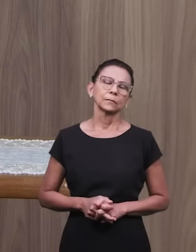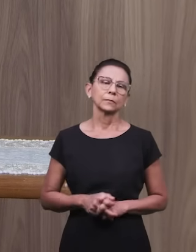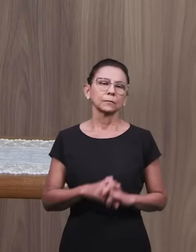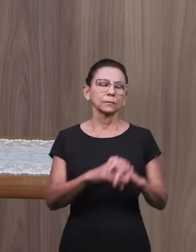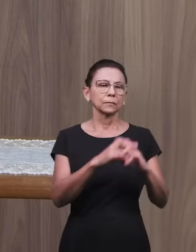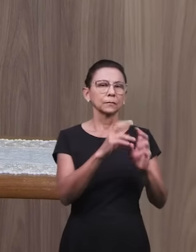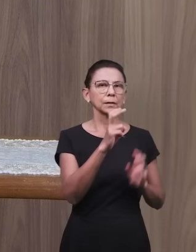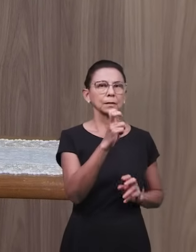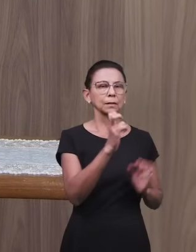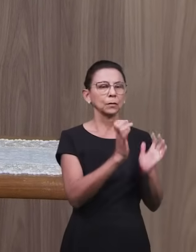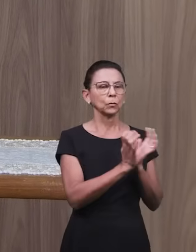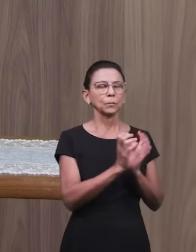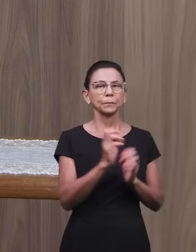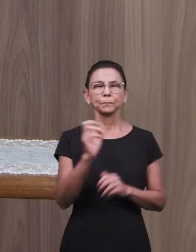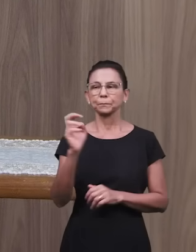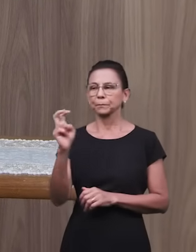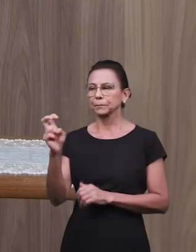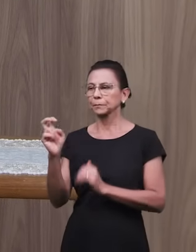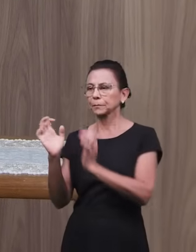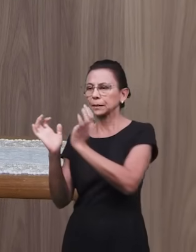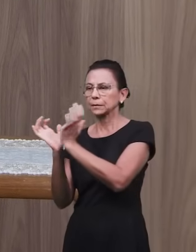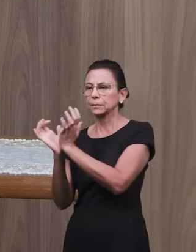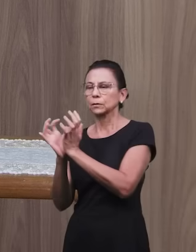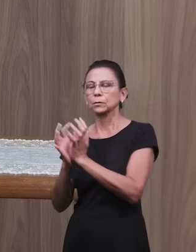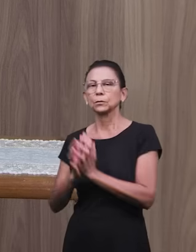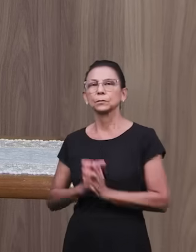e individualmente